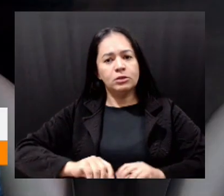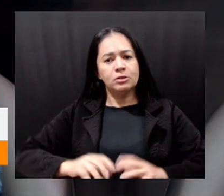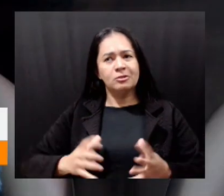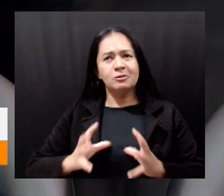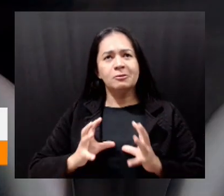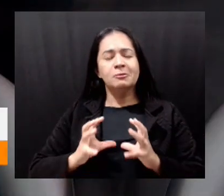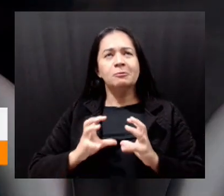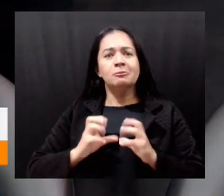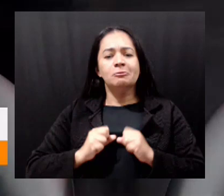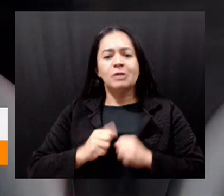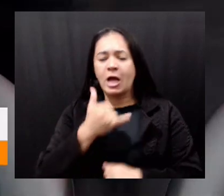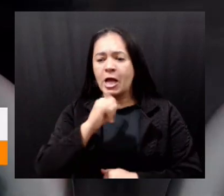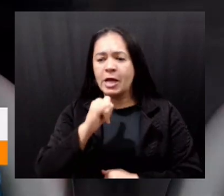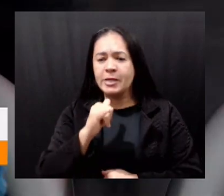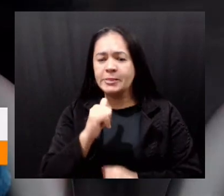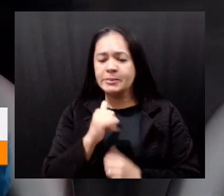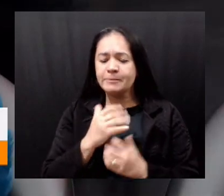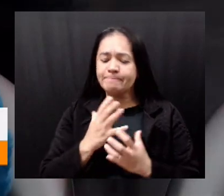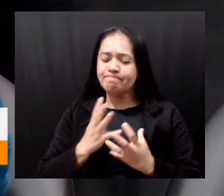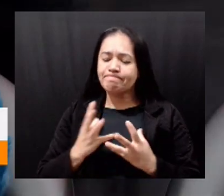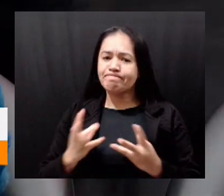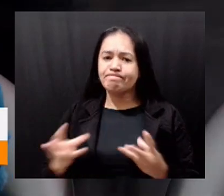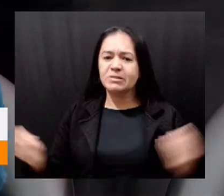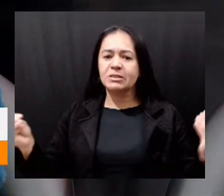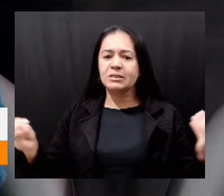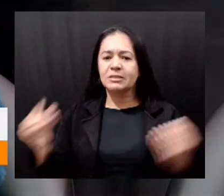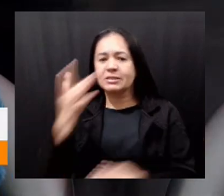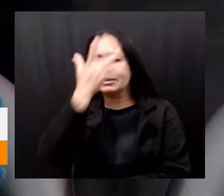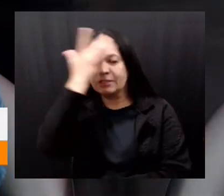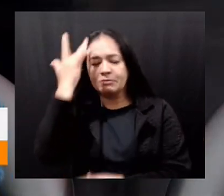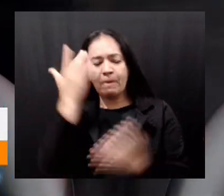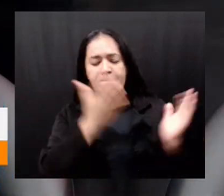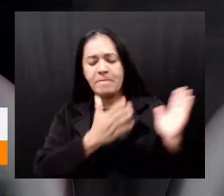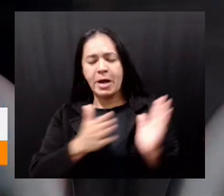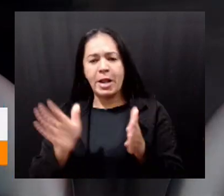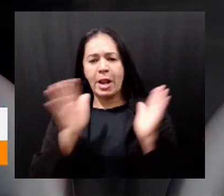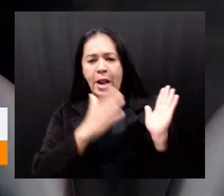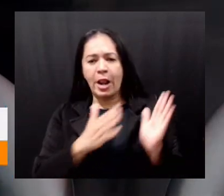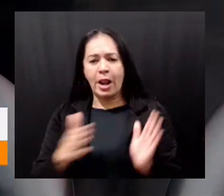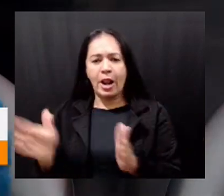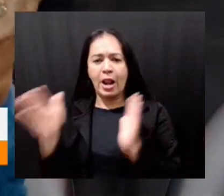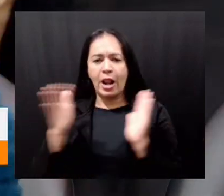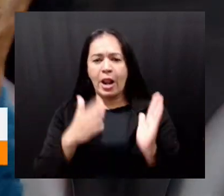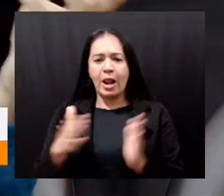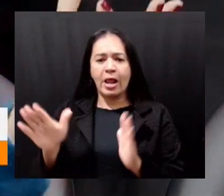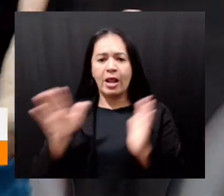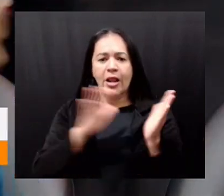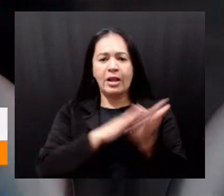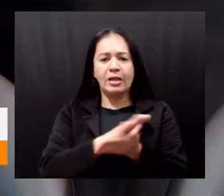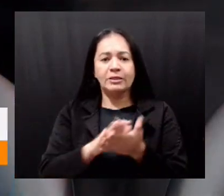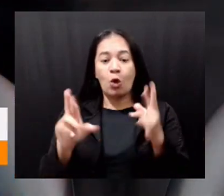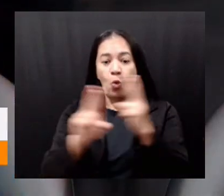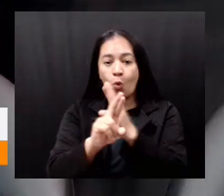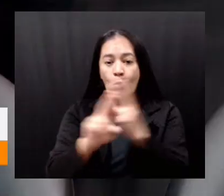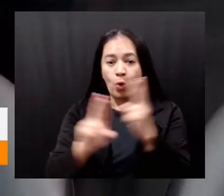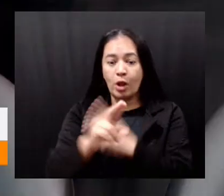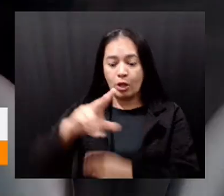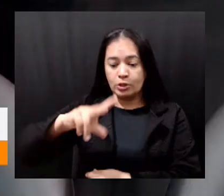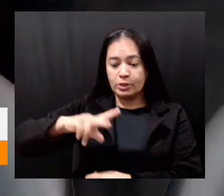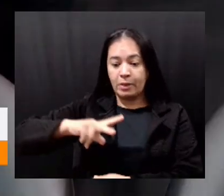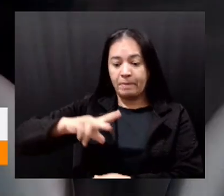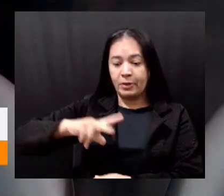pessoas ficam menos produtivas, elas ficam. O relacionamento interpessoal, né,